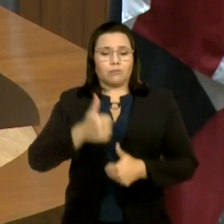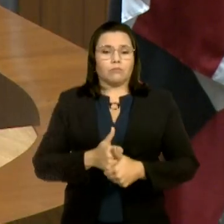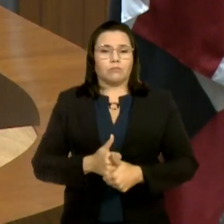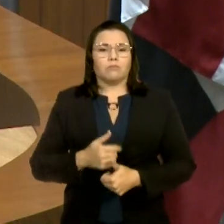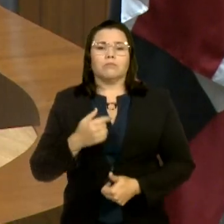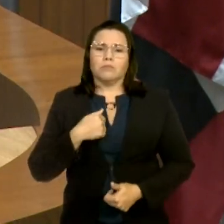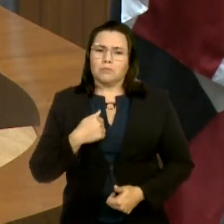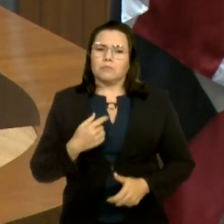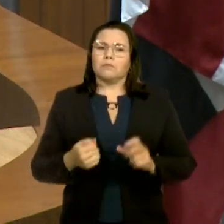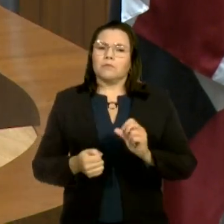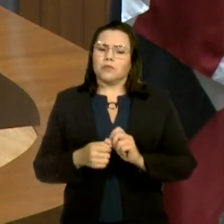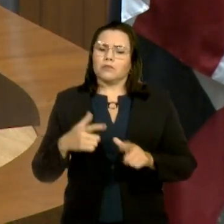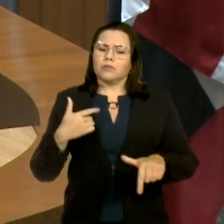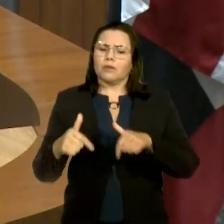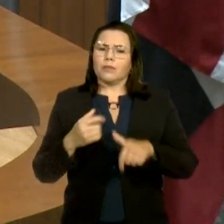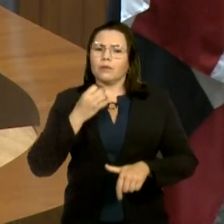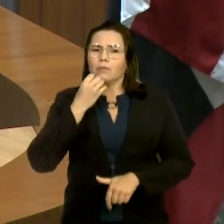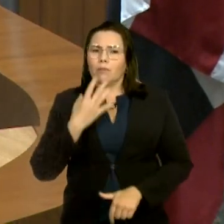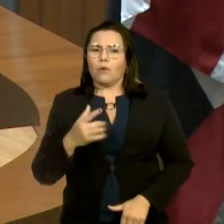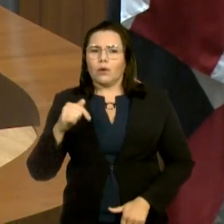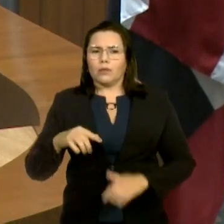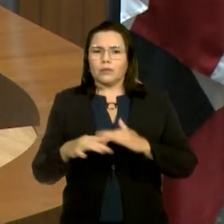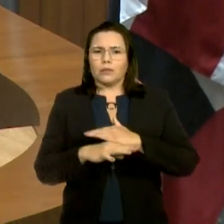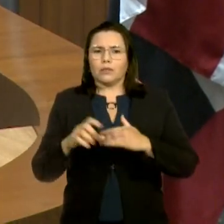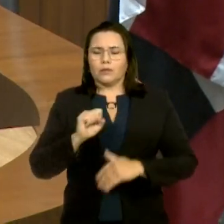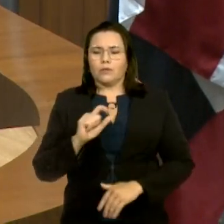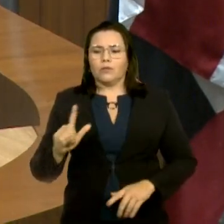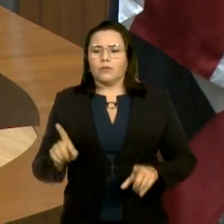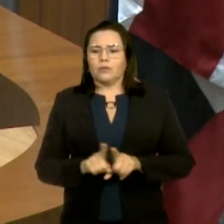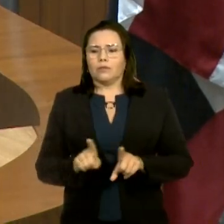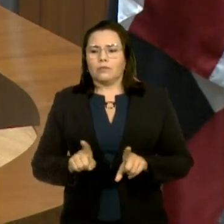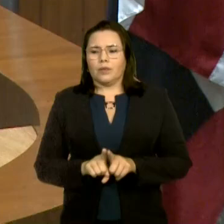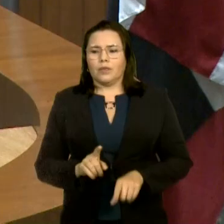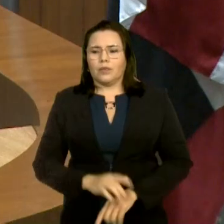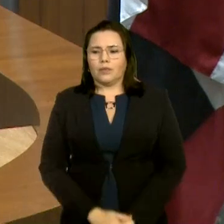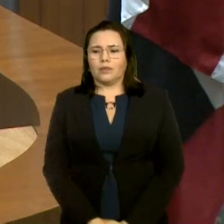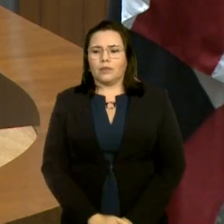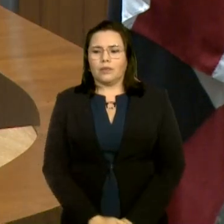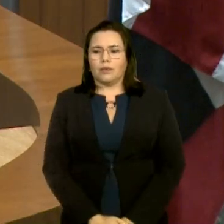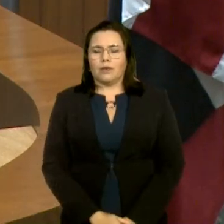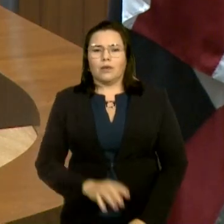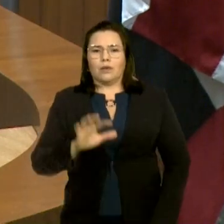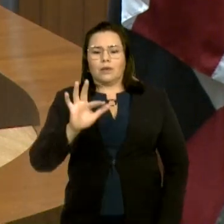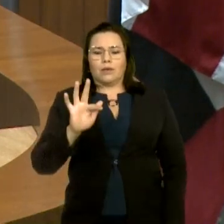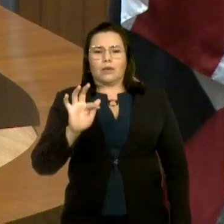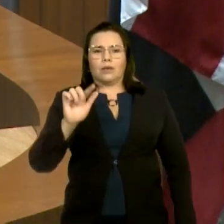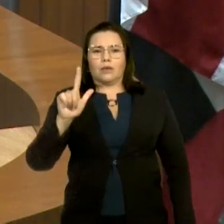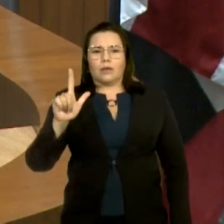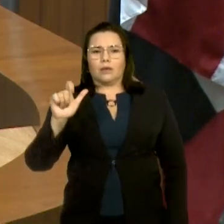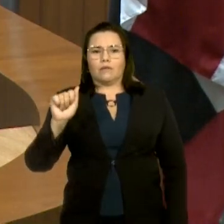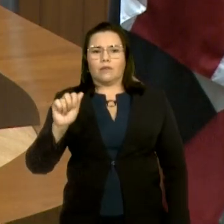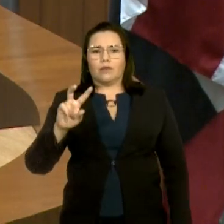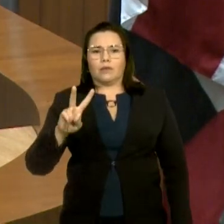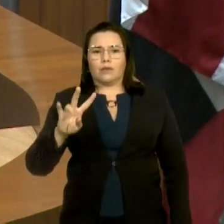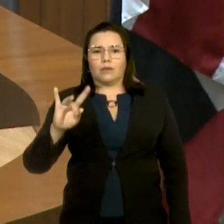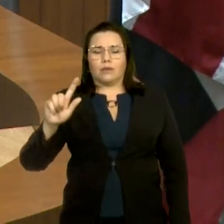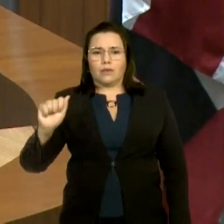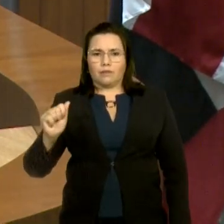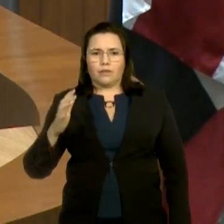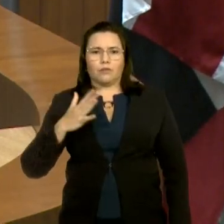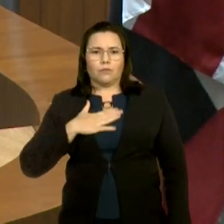cidade vemos a participação da da candidata do partido de solidariedade Flávia que na minha avaliação fez uma bela campanha